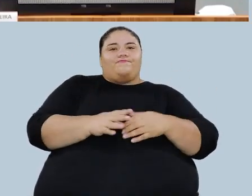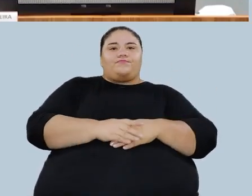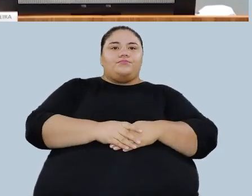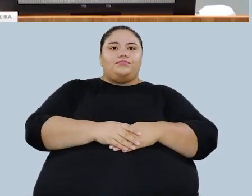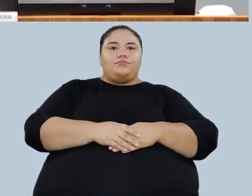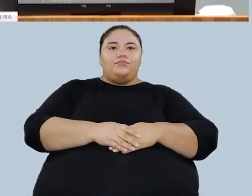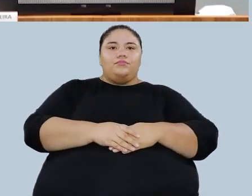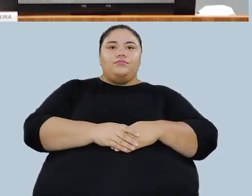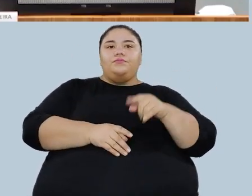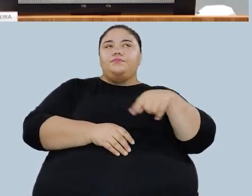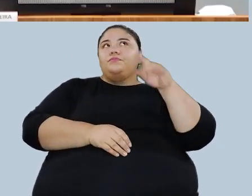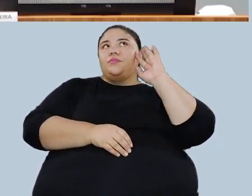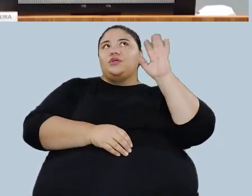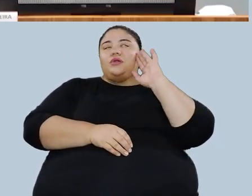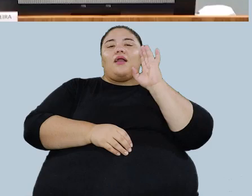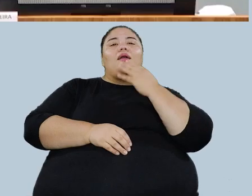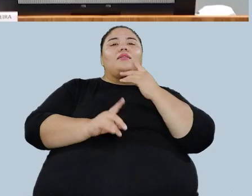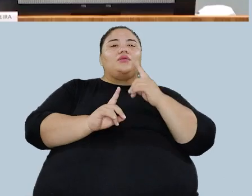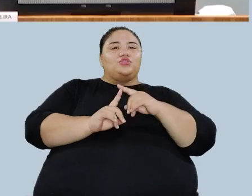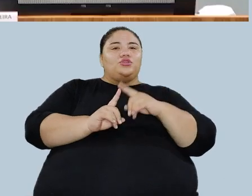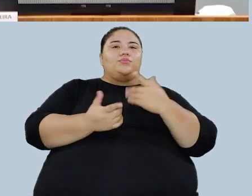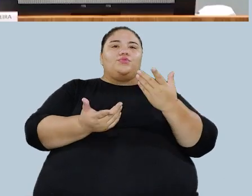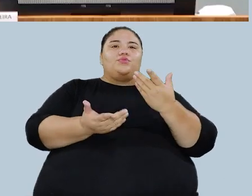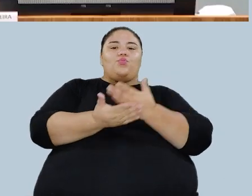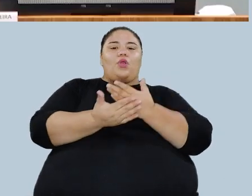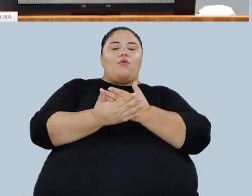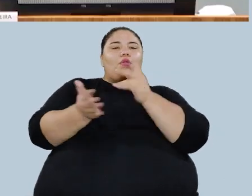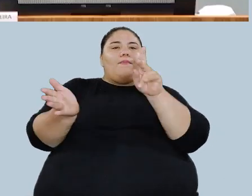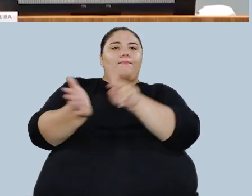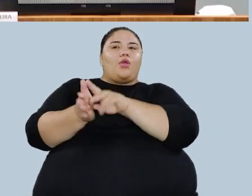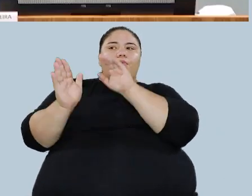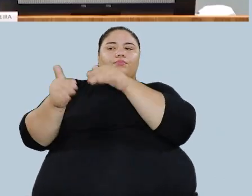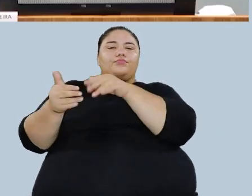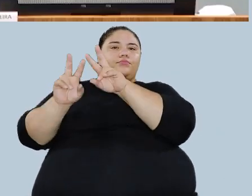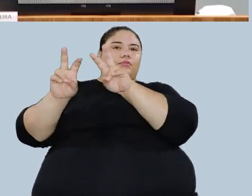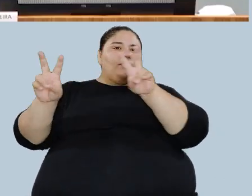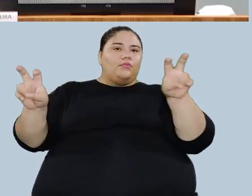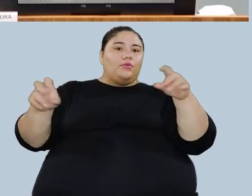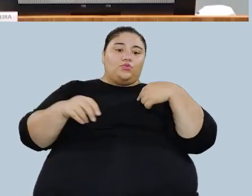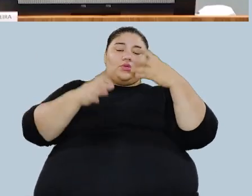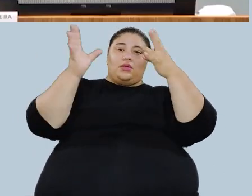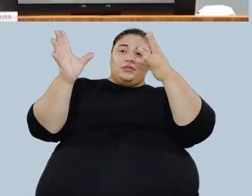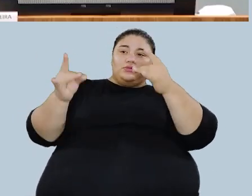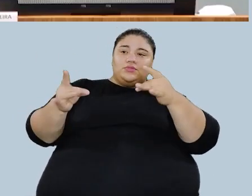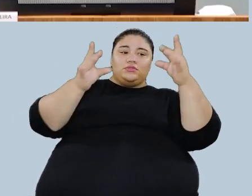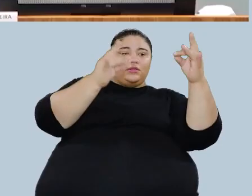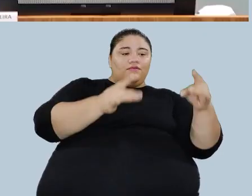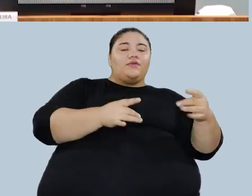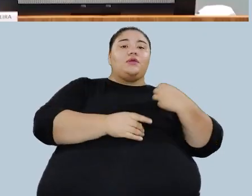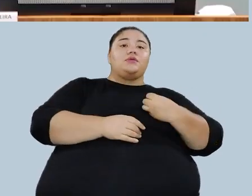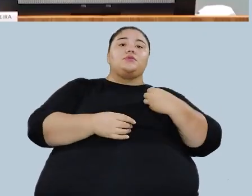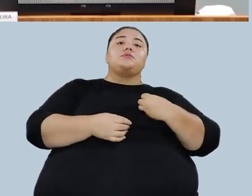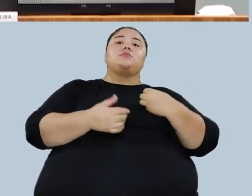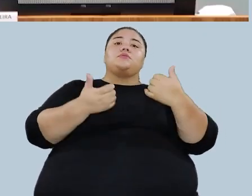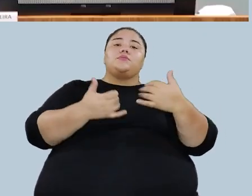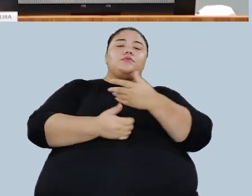Vocês imaginem que para cada tipo desse caberia uma aula própria, né? Só estou aqui a especificar todos